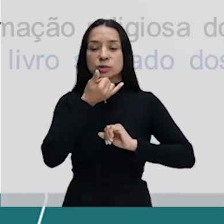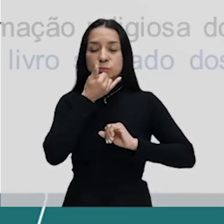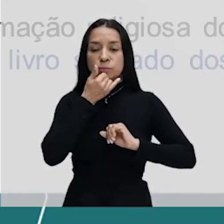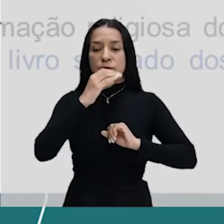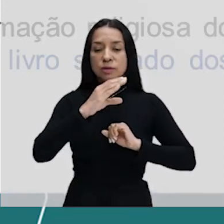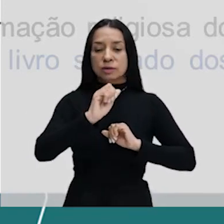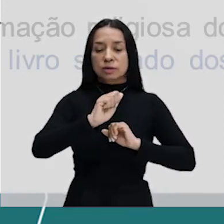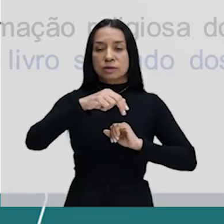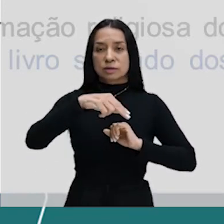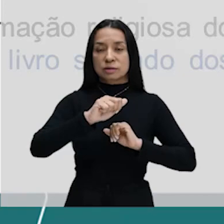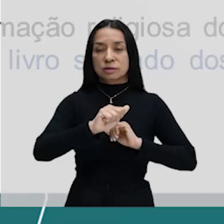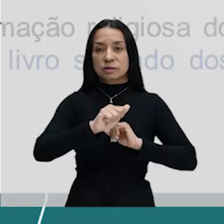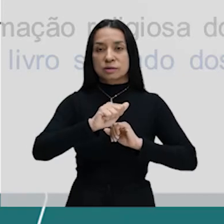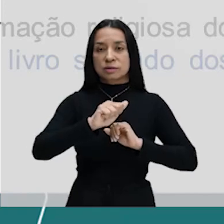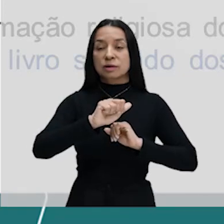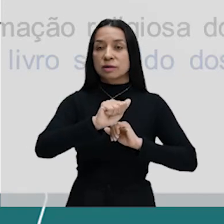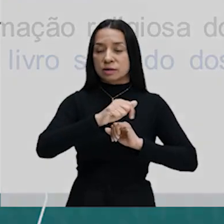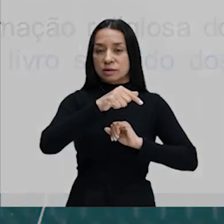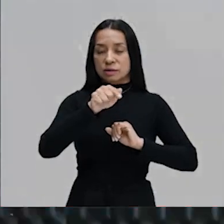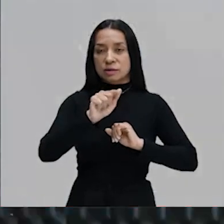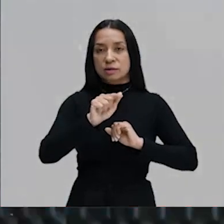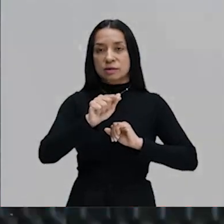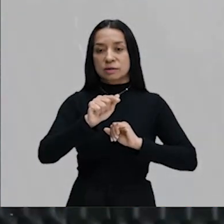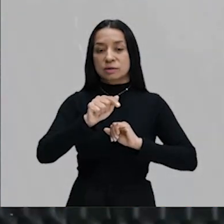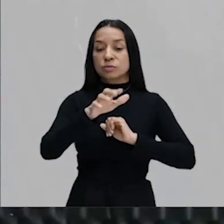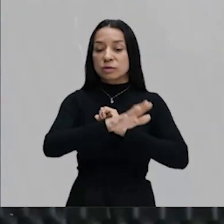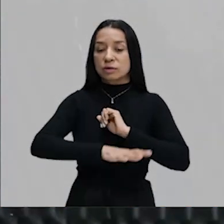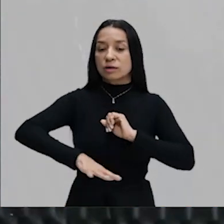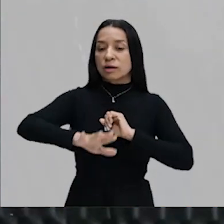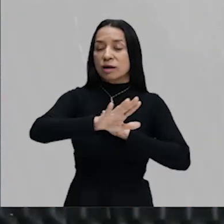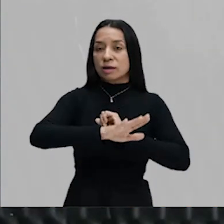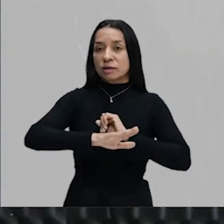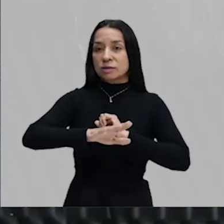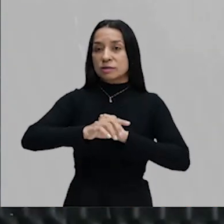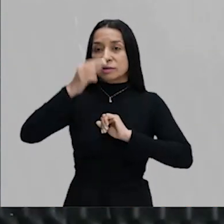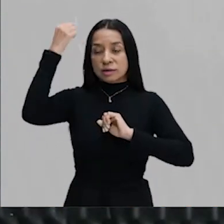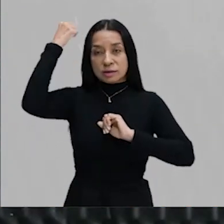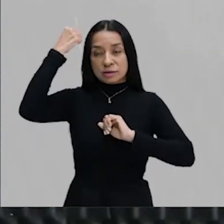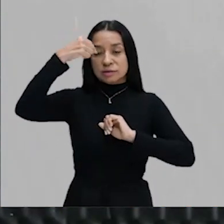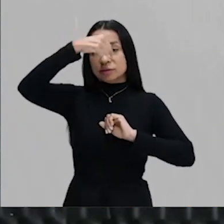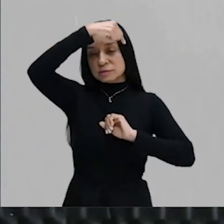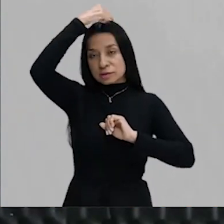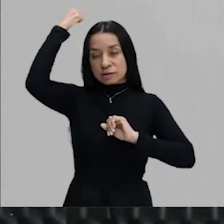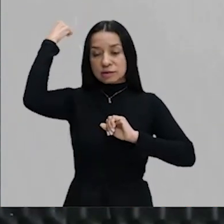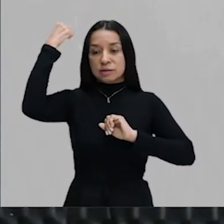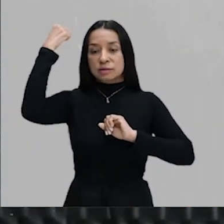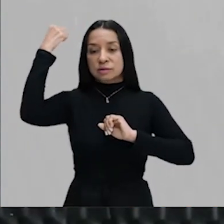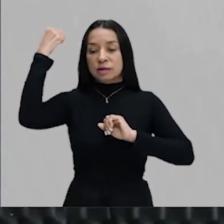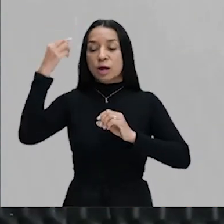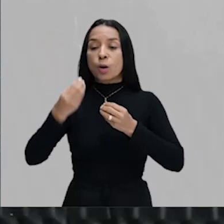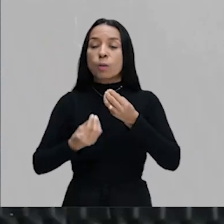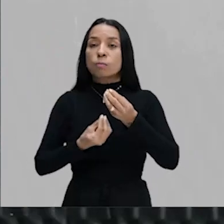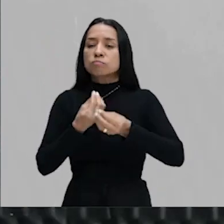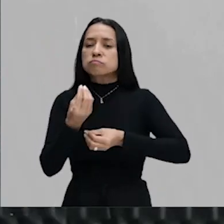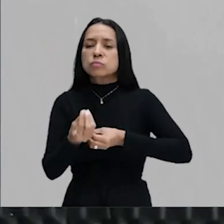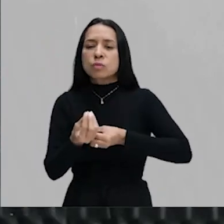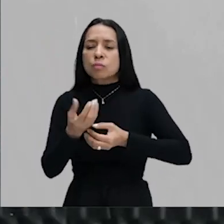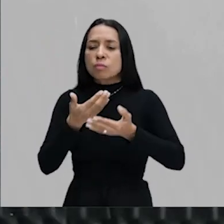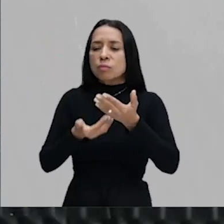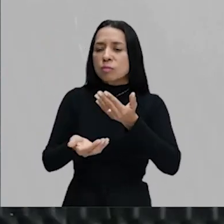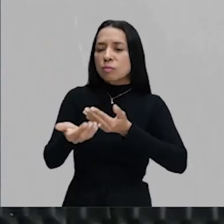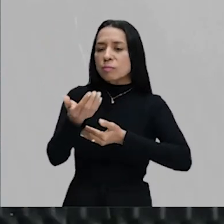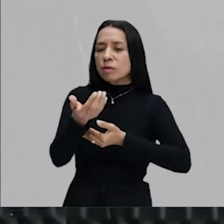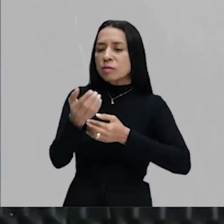tá? Teriam se estabelecido em Canaã por meio de Abraão. Abraão que faz parte do